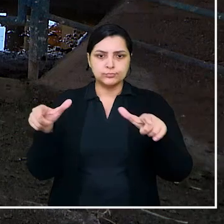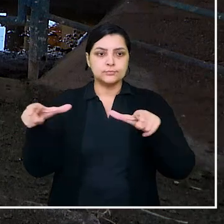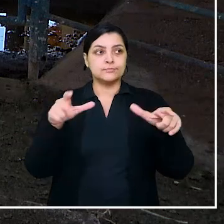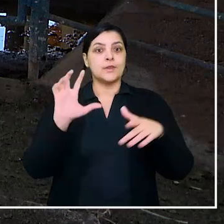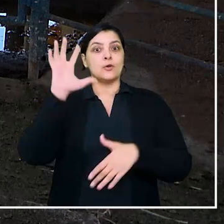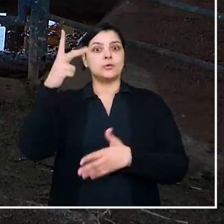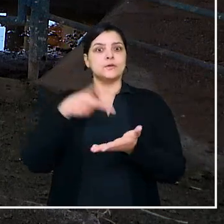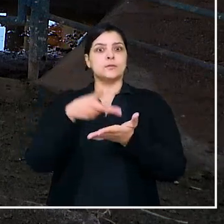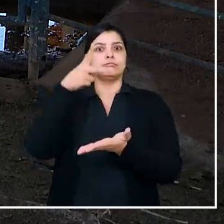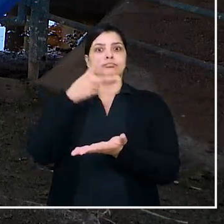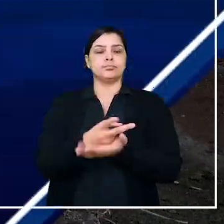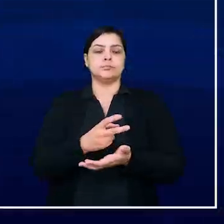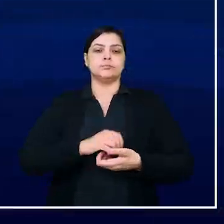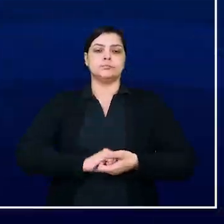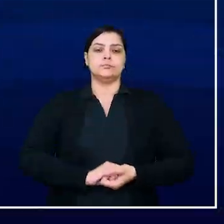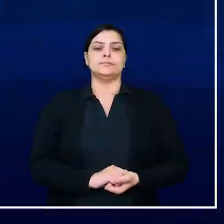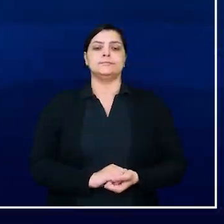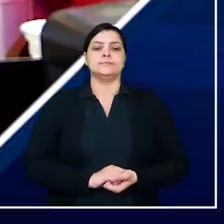quando se acidentou.